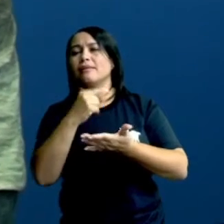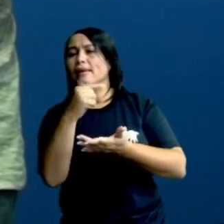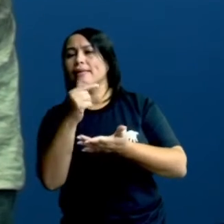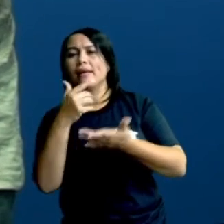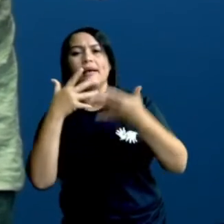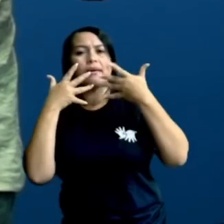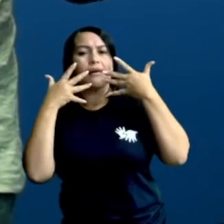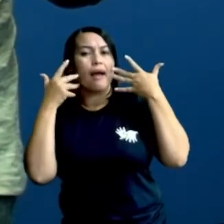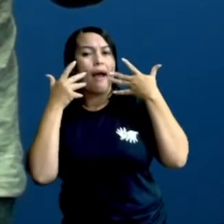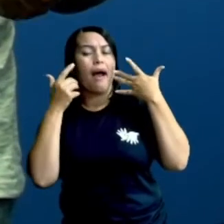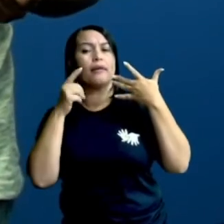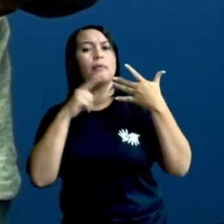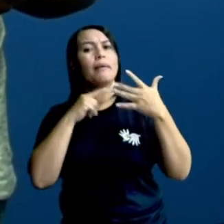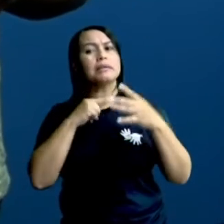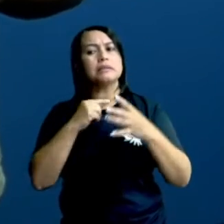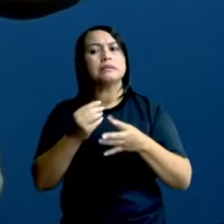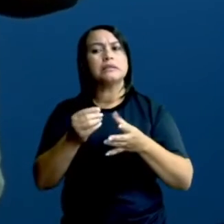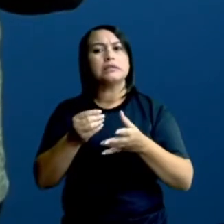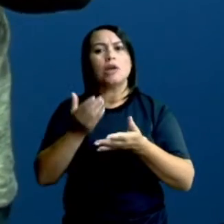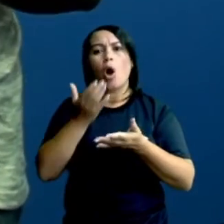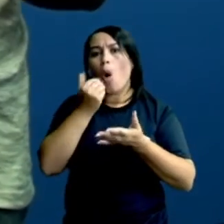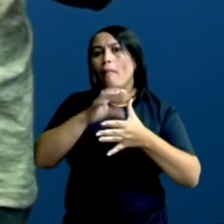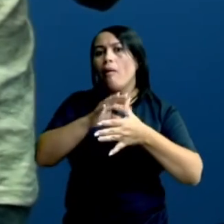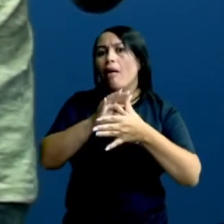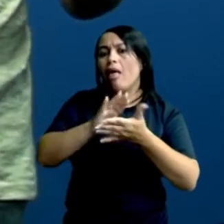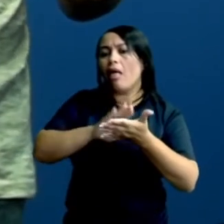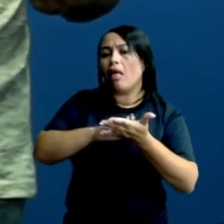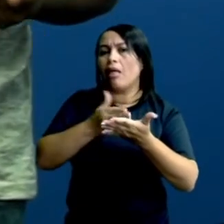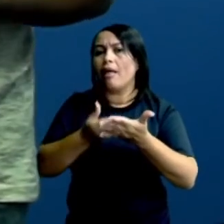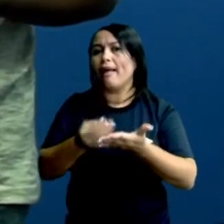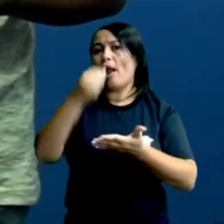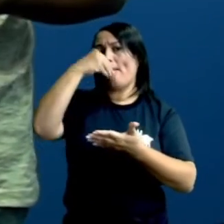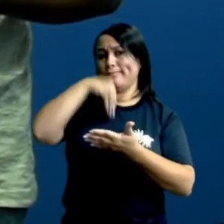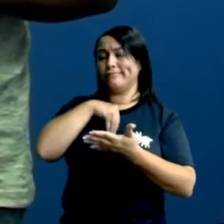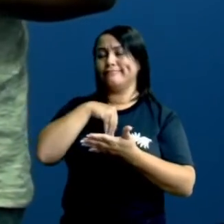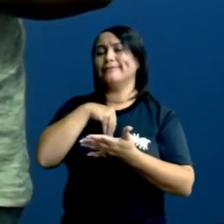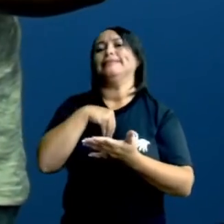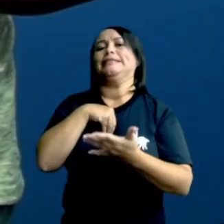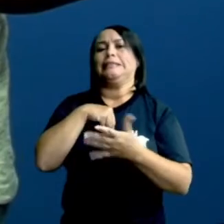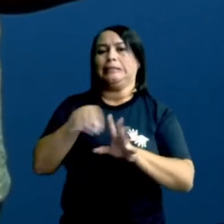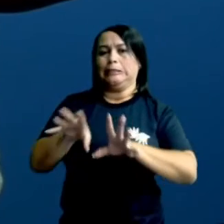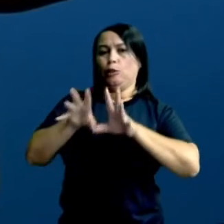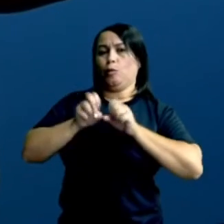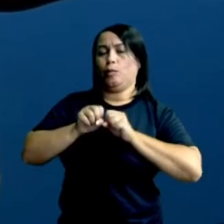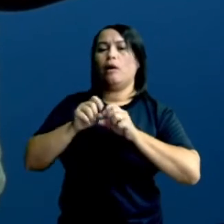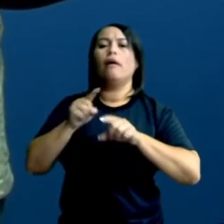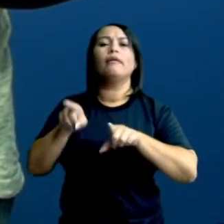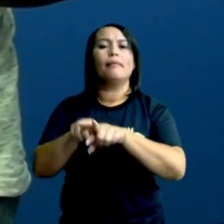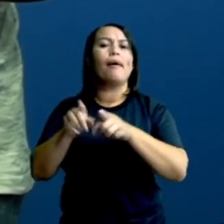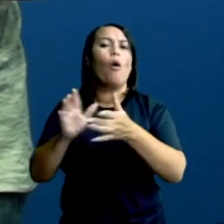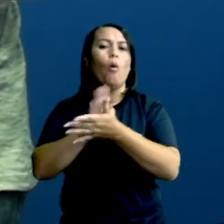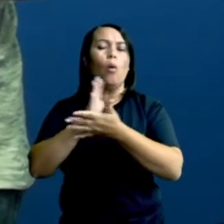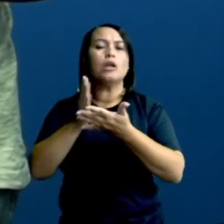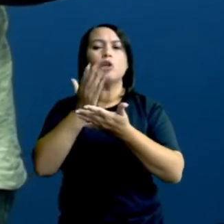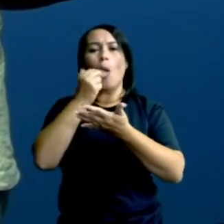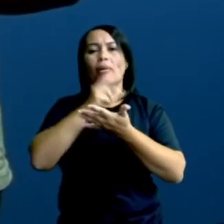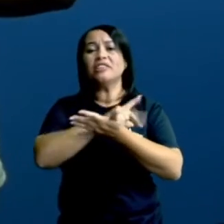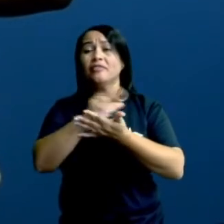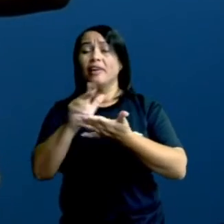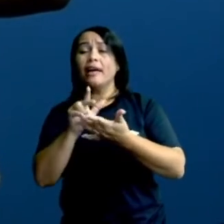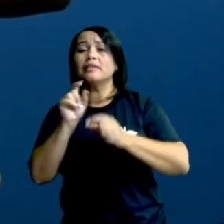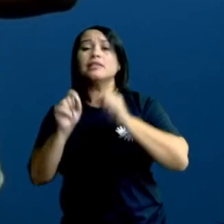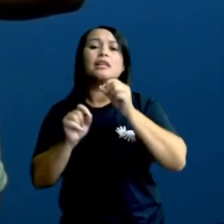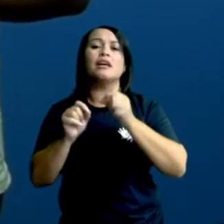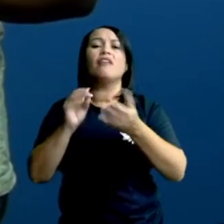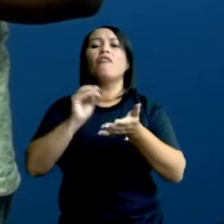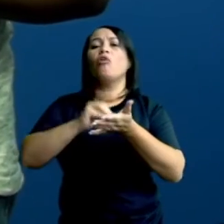gato e adquire toxoplasmose. Então, você pode ter adquirido essa toxoplasmose por alimentos contaminados, mal